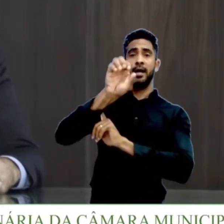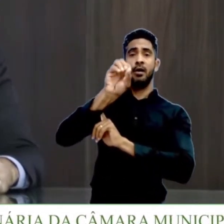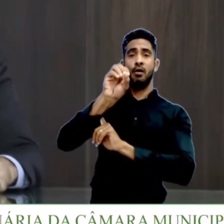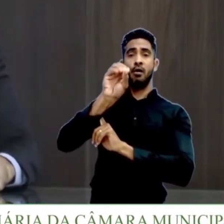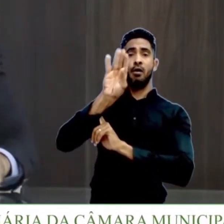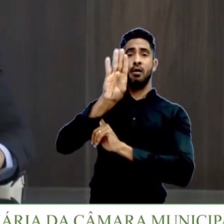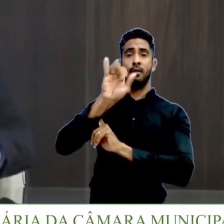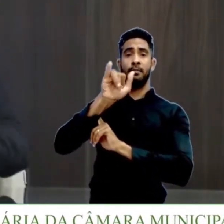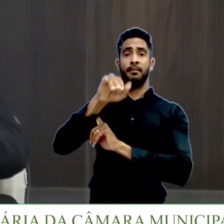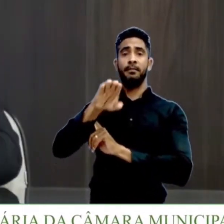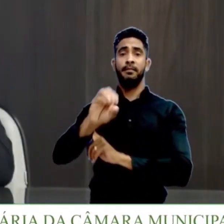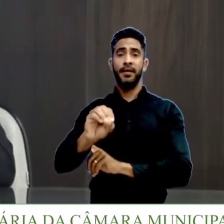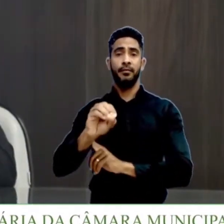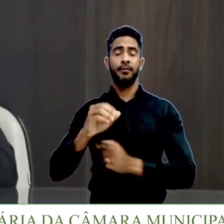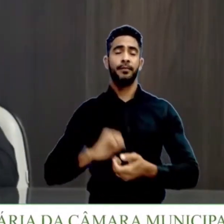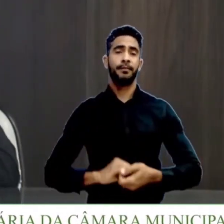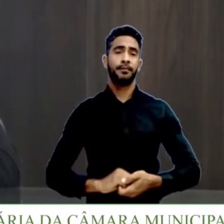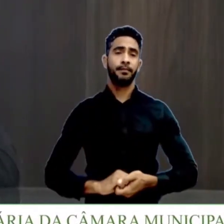de Bem.